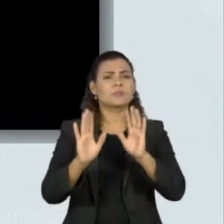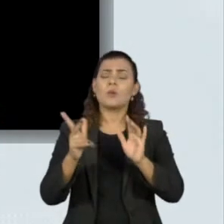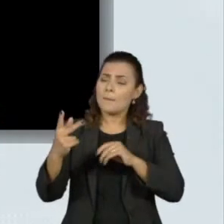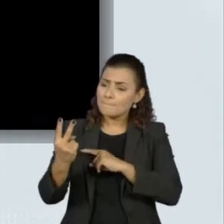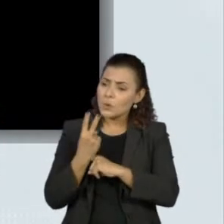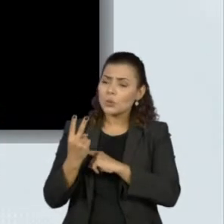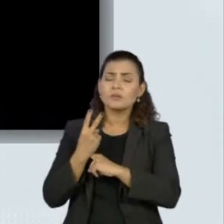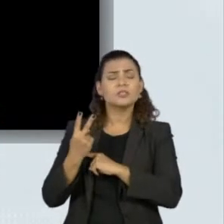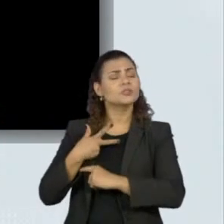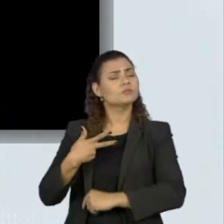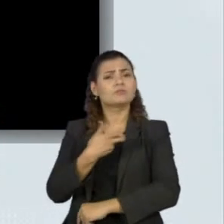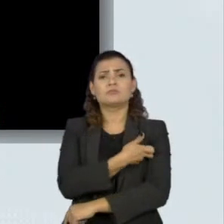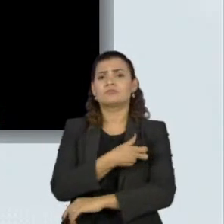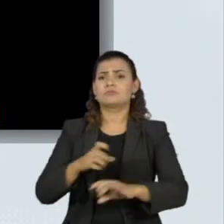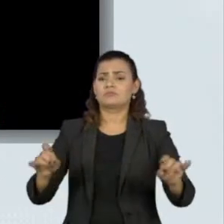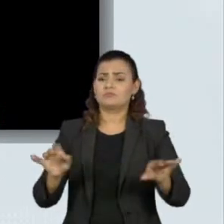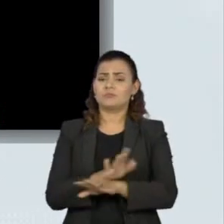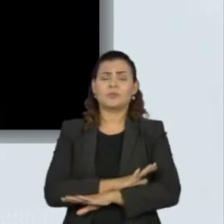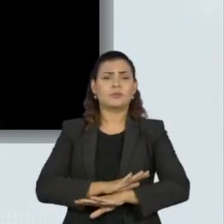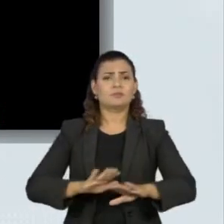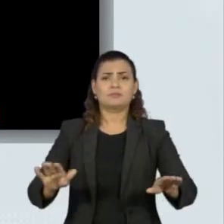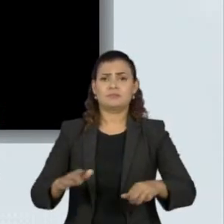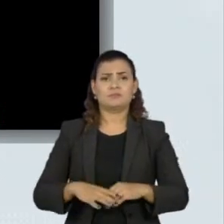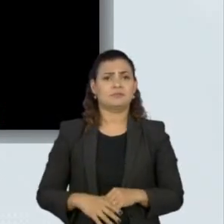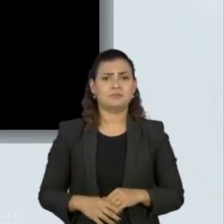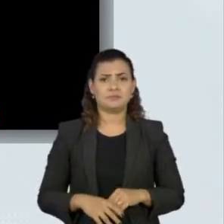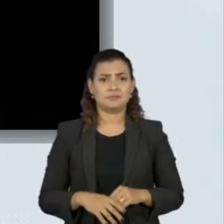e imunizado quando toma a vacina.